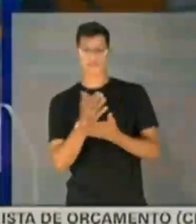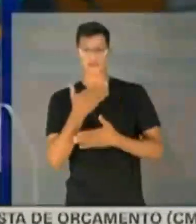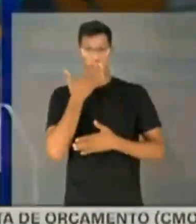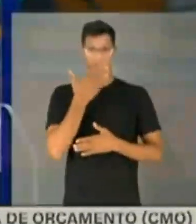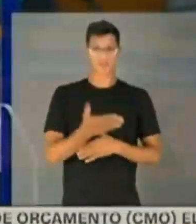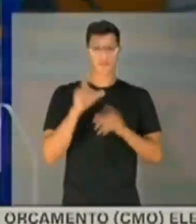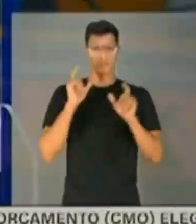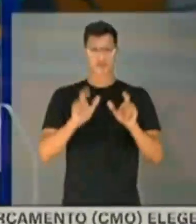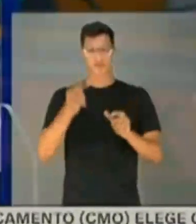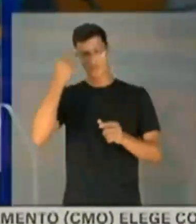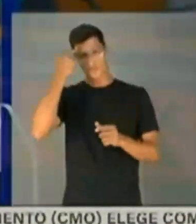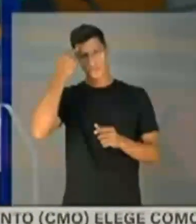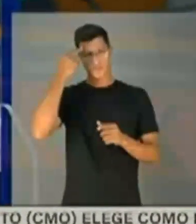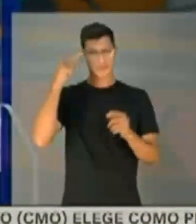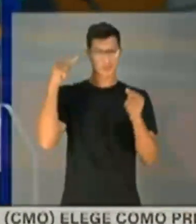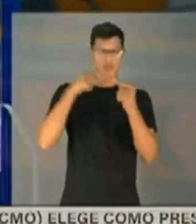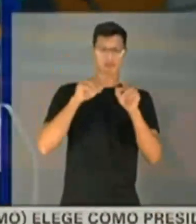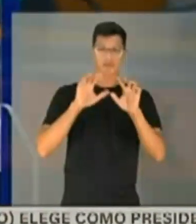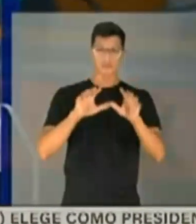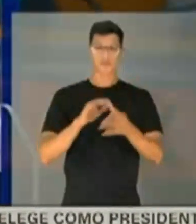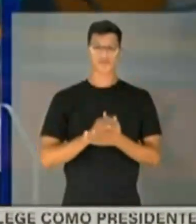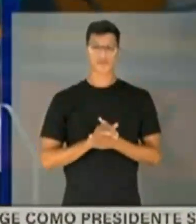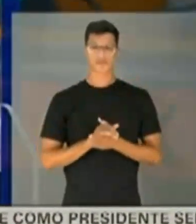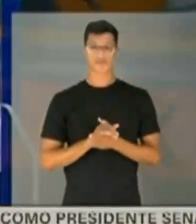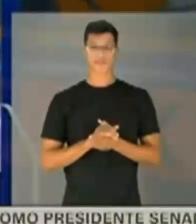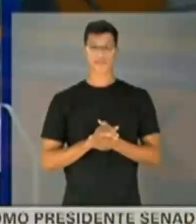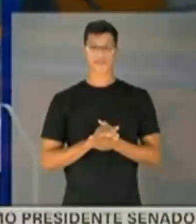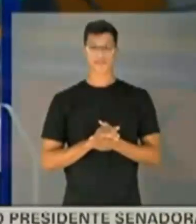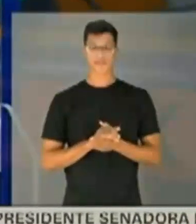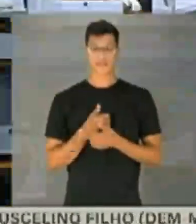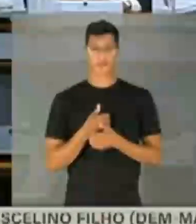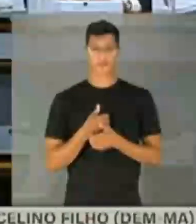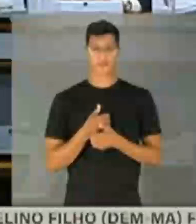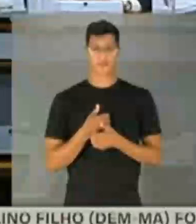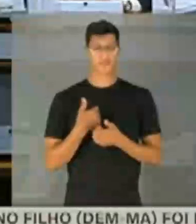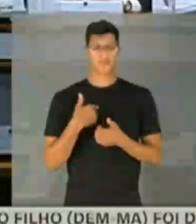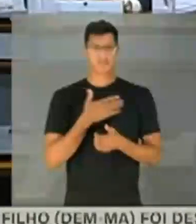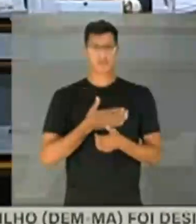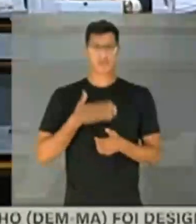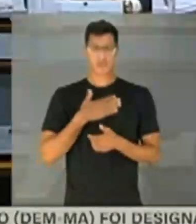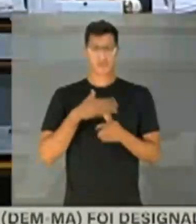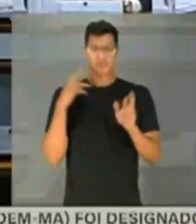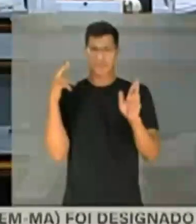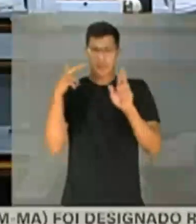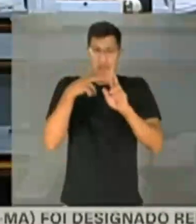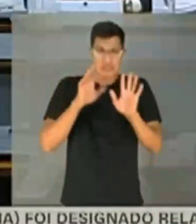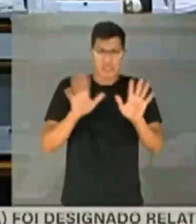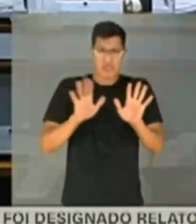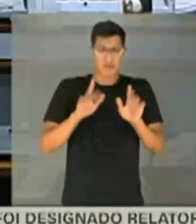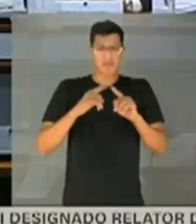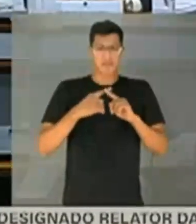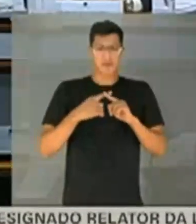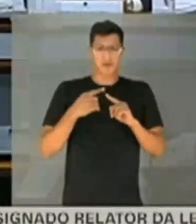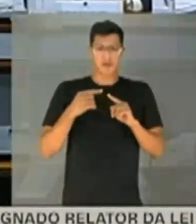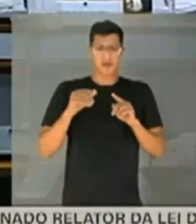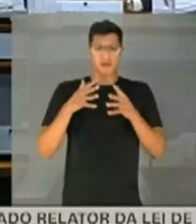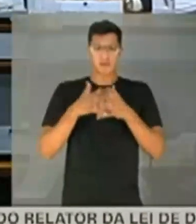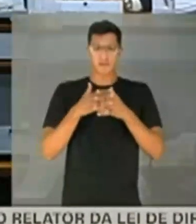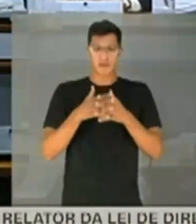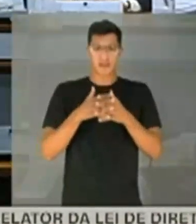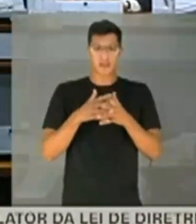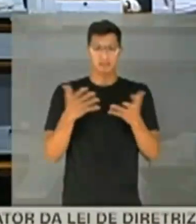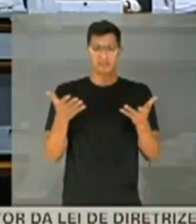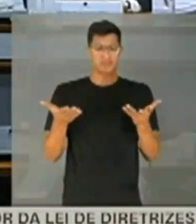forma isso passou, que o objetivo poderia ser esse? Eu não gostaria nem de fazer essa inferência, porque é muito